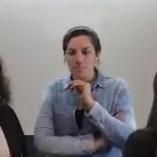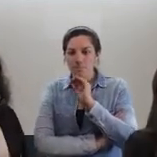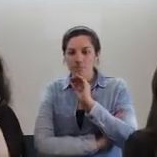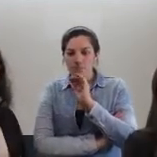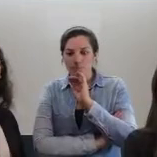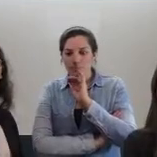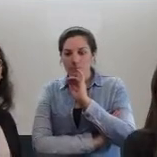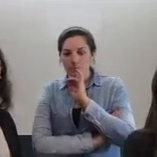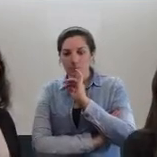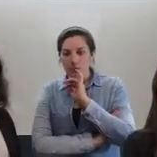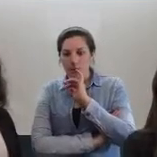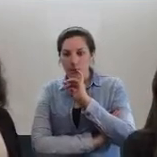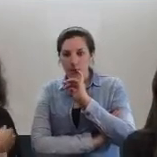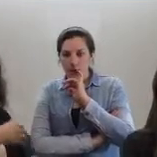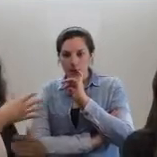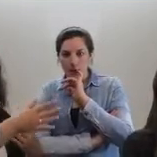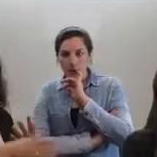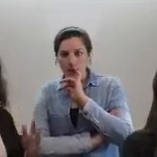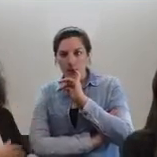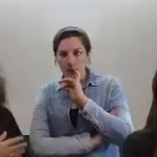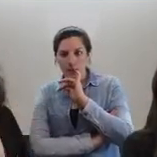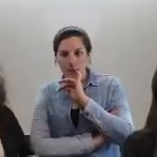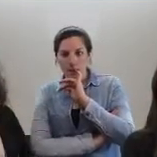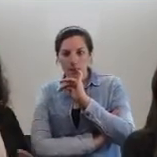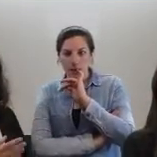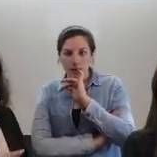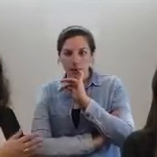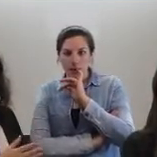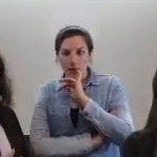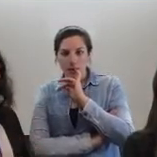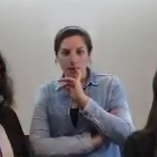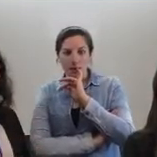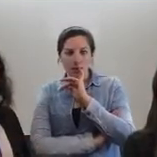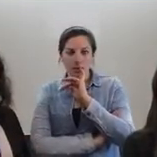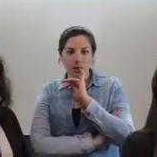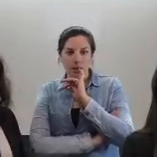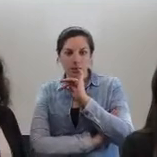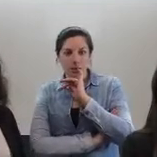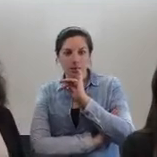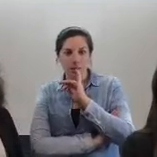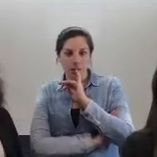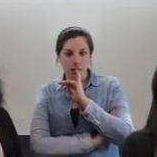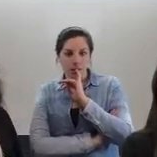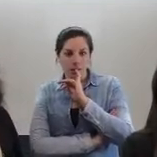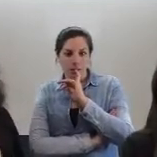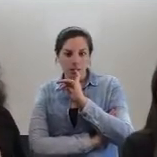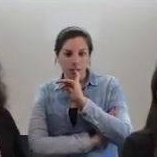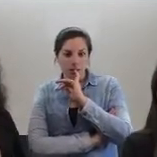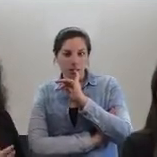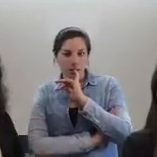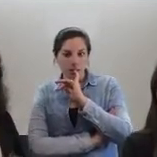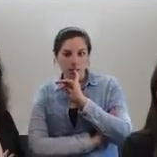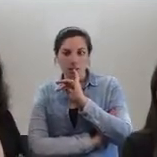citação do ano 1994 ou de anos anteriores a 2000, mas os